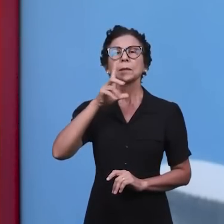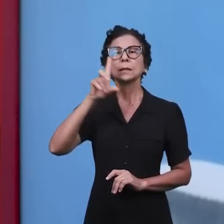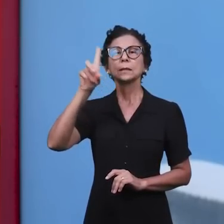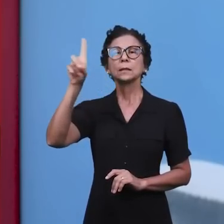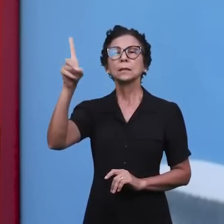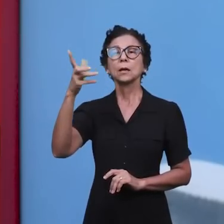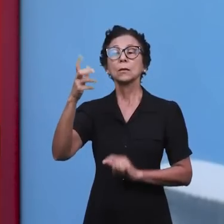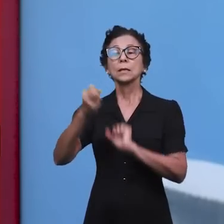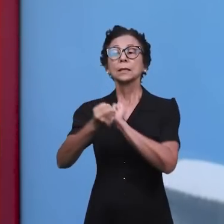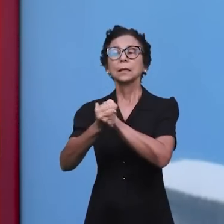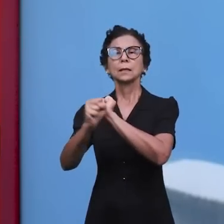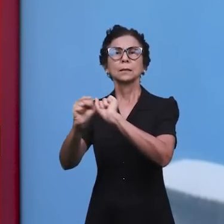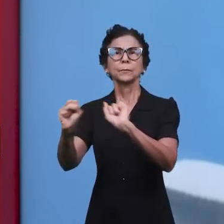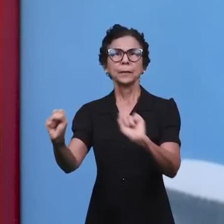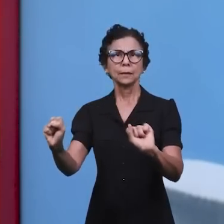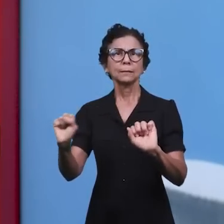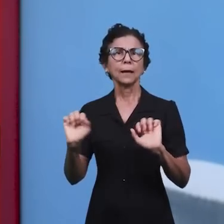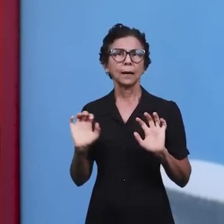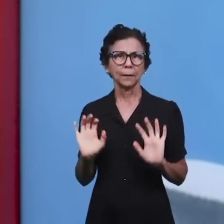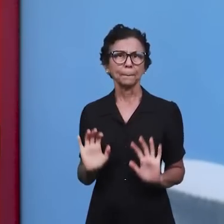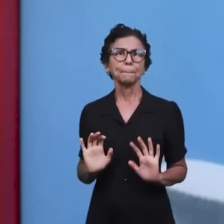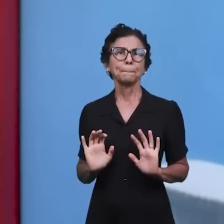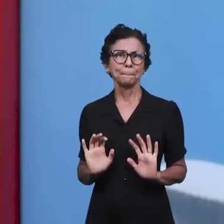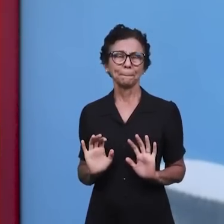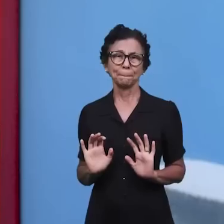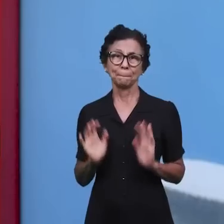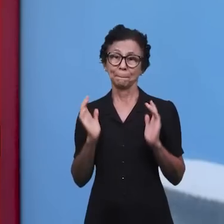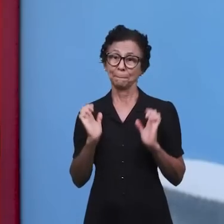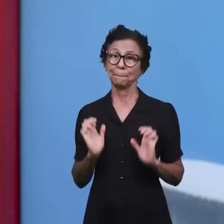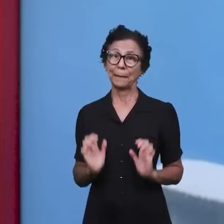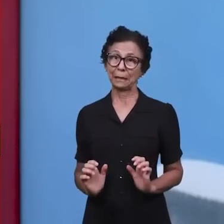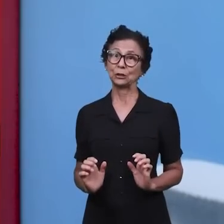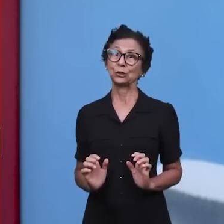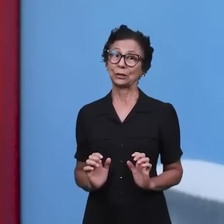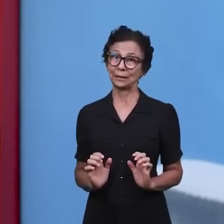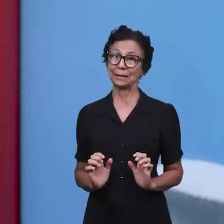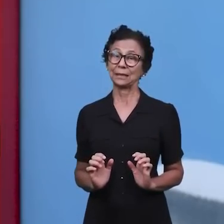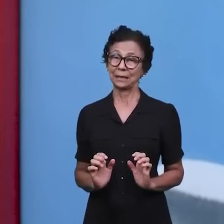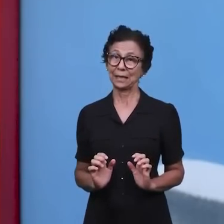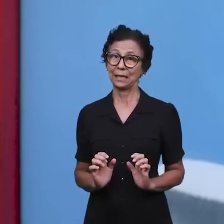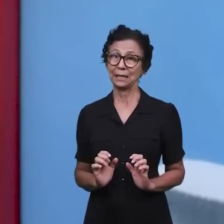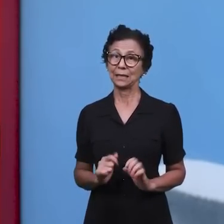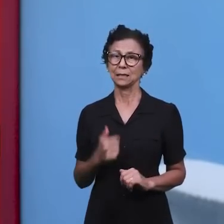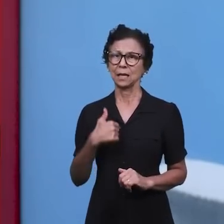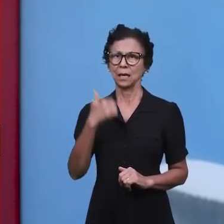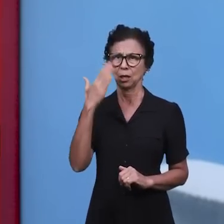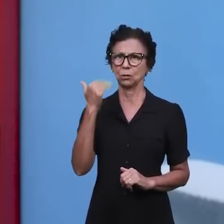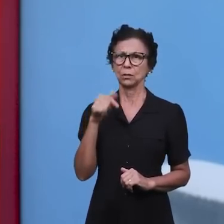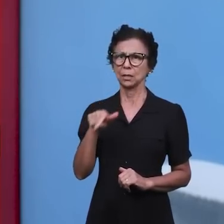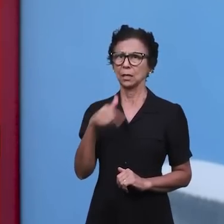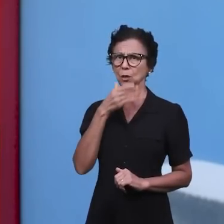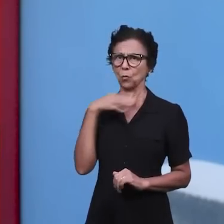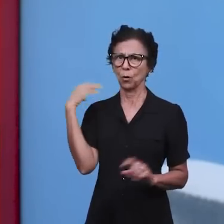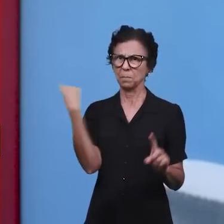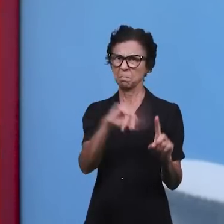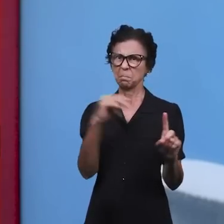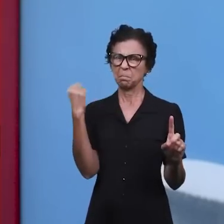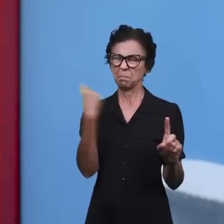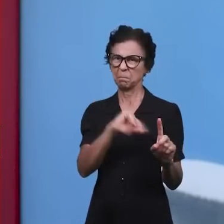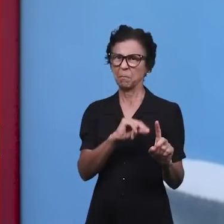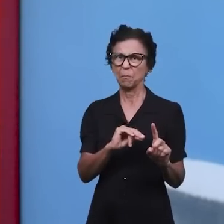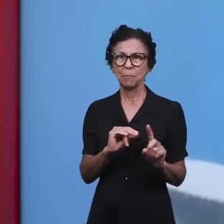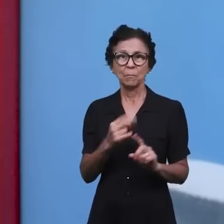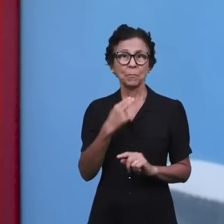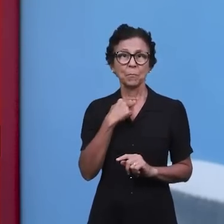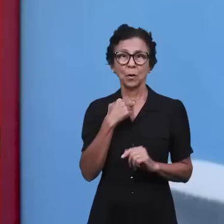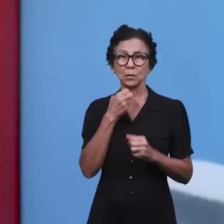dom para que nós saibamos o que está acontecendo, mas na hora de lidar com as pessoas, a pessoa fica... Eu